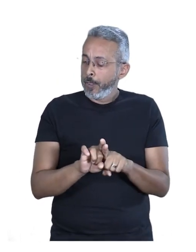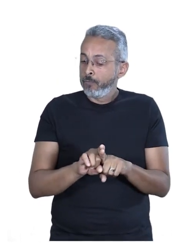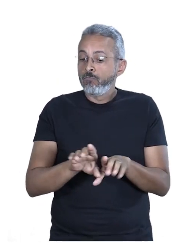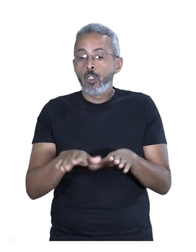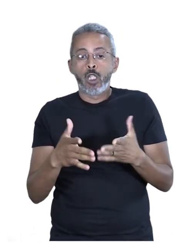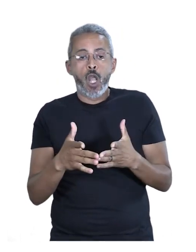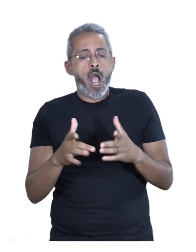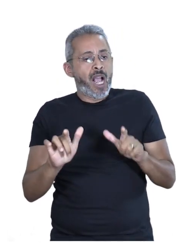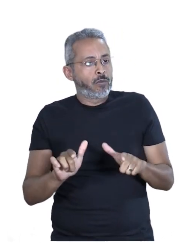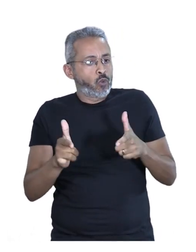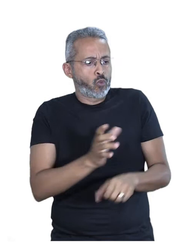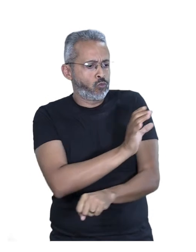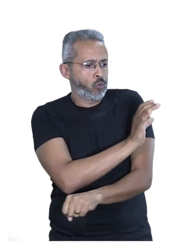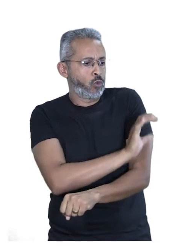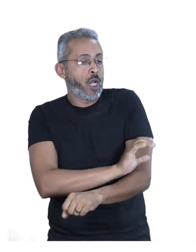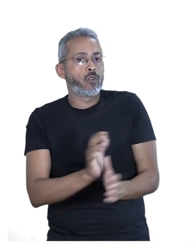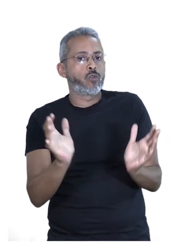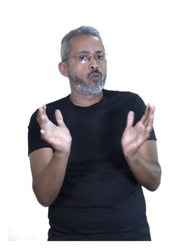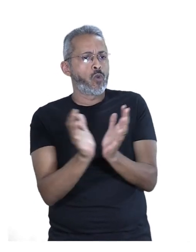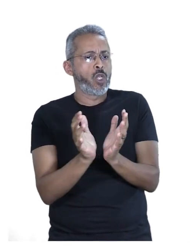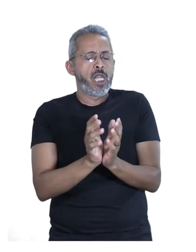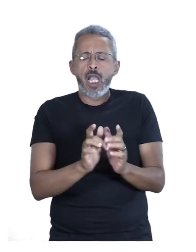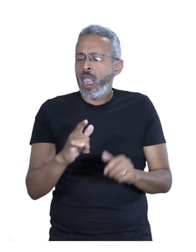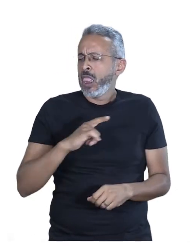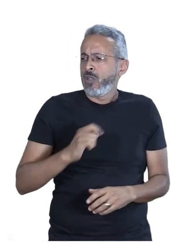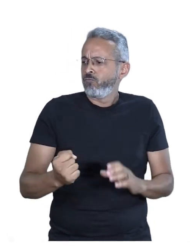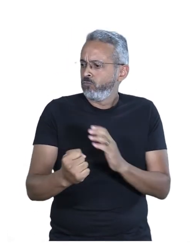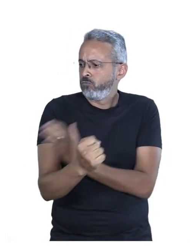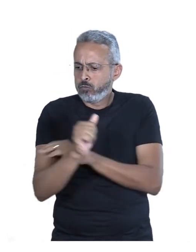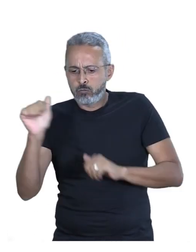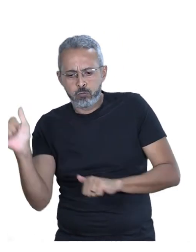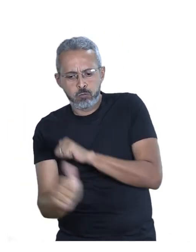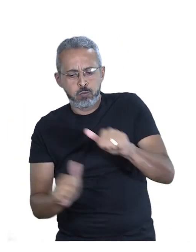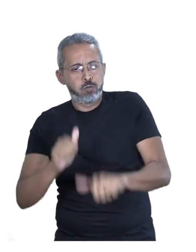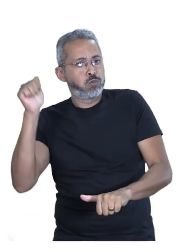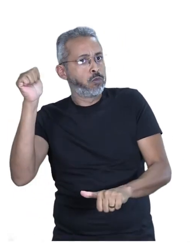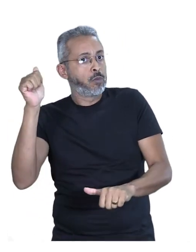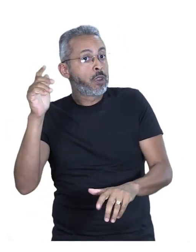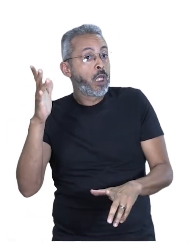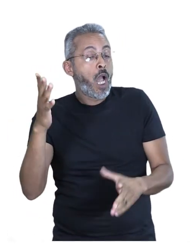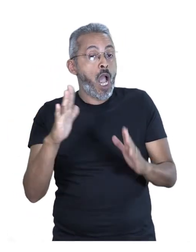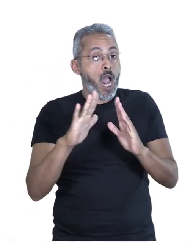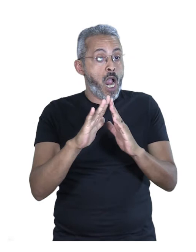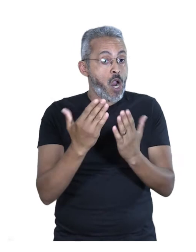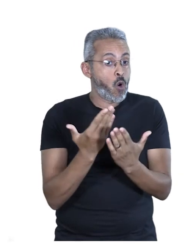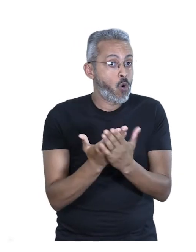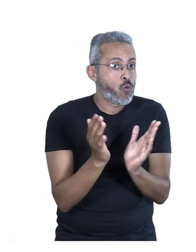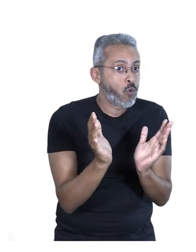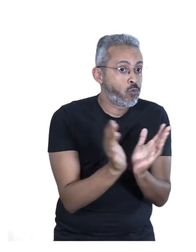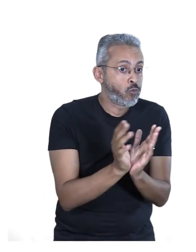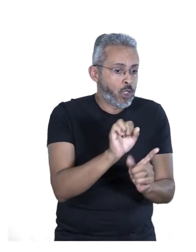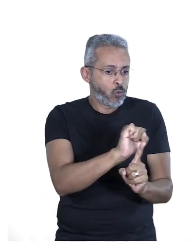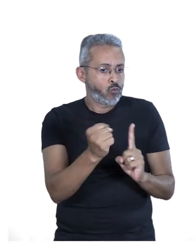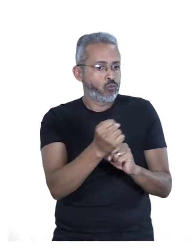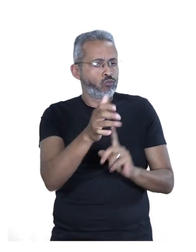que ações culturais coletivas têm imenso poder transformador, a fim de que a comunidade escolar e a sociedade no